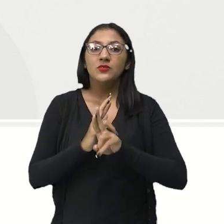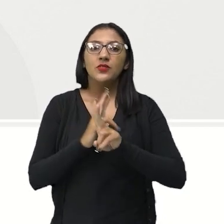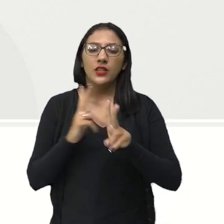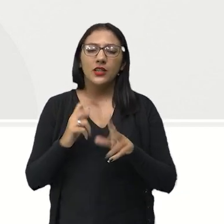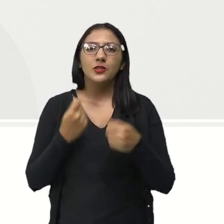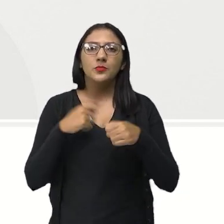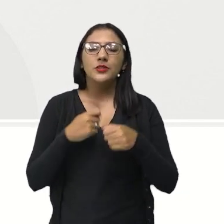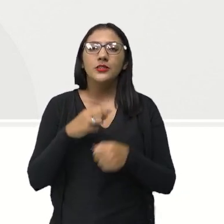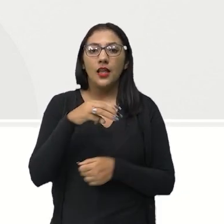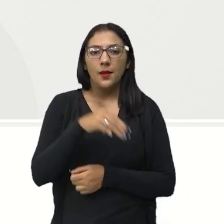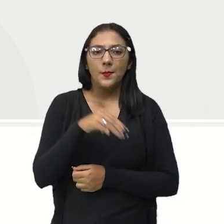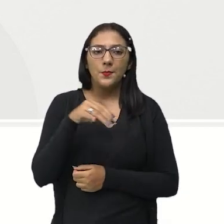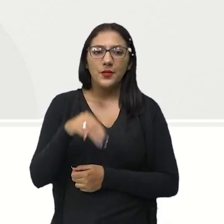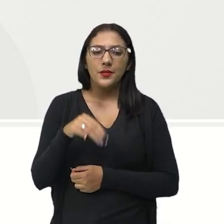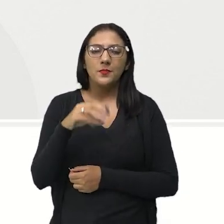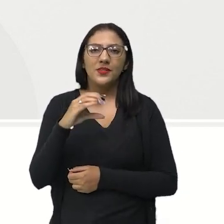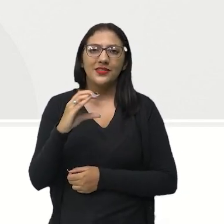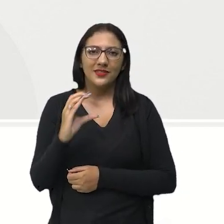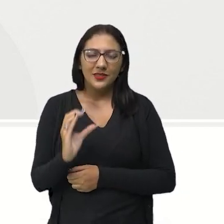nós temos que ir atrás do